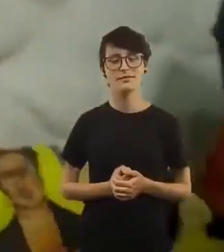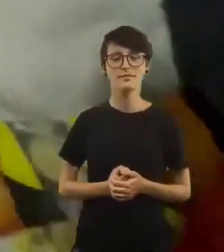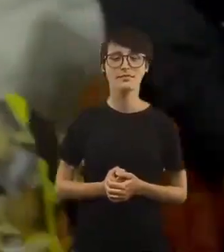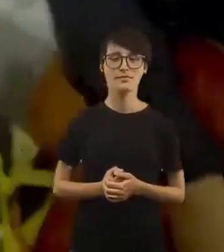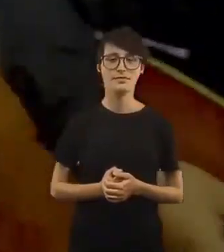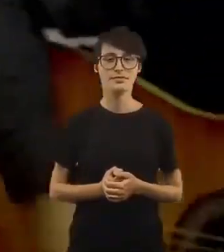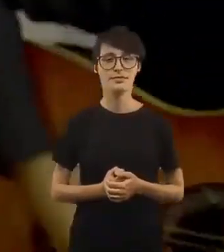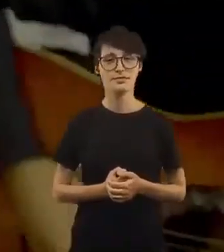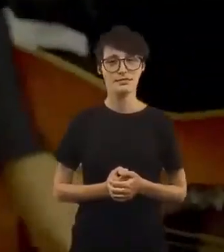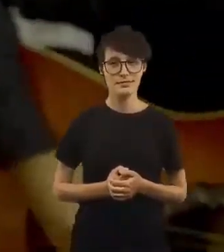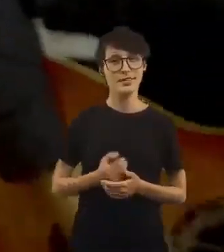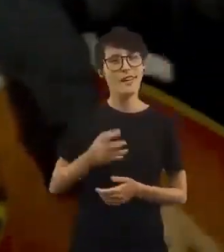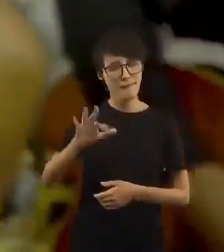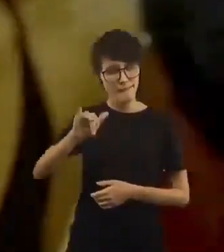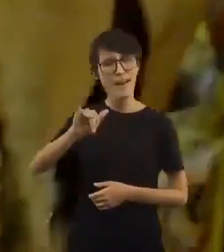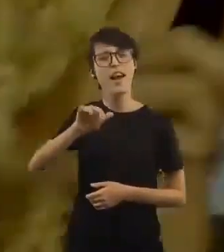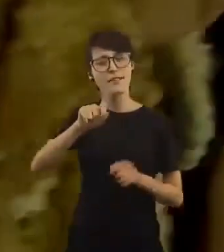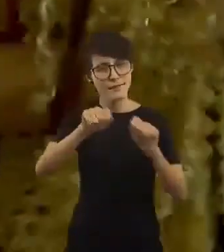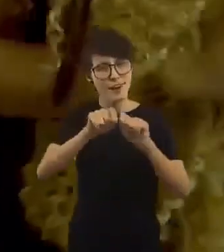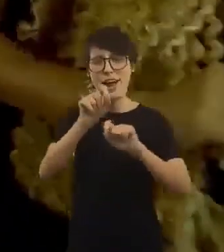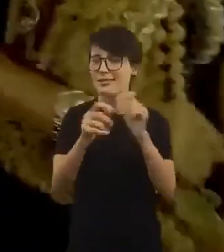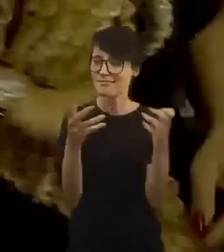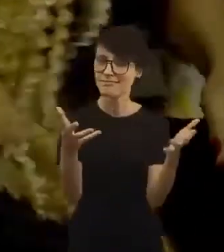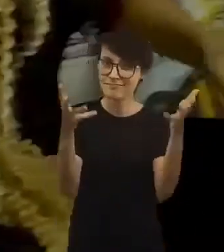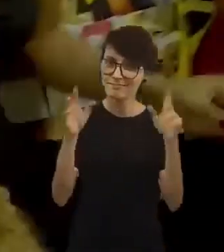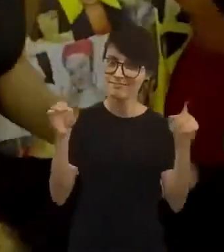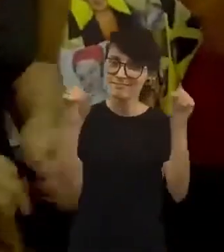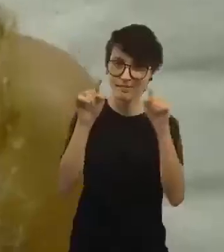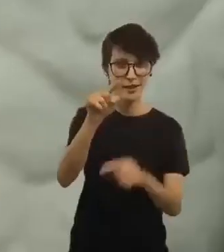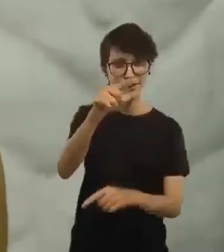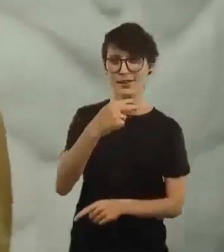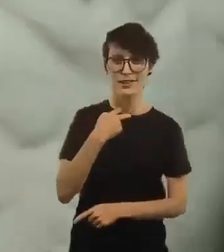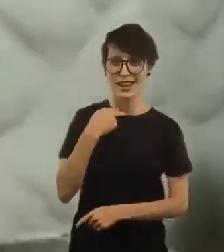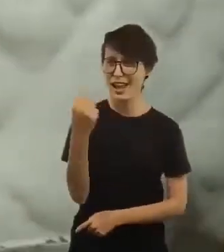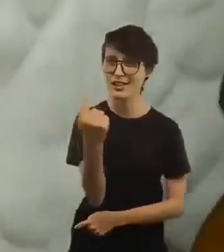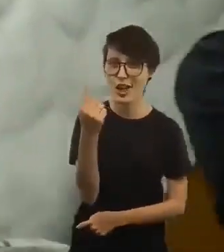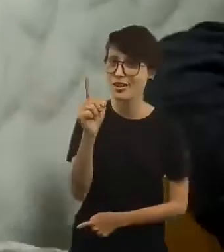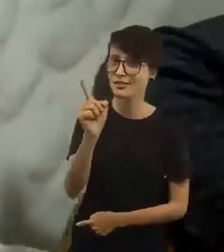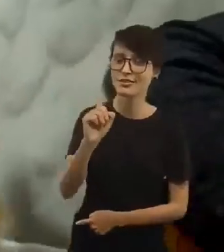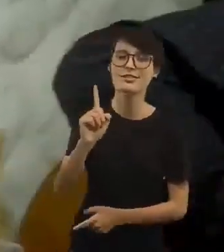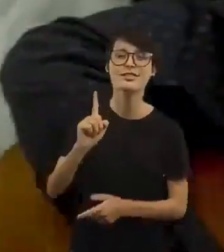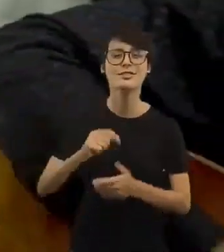Voa, passarinho, você não tá sozinho.